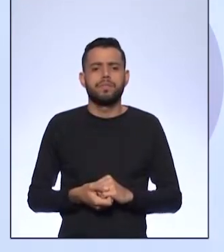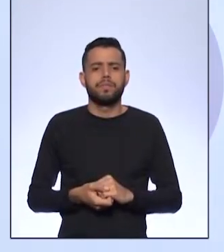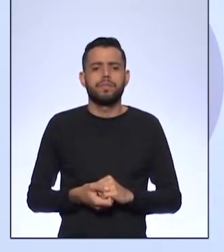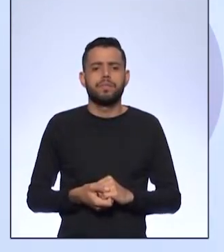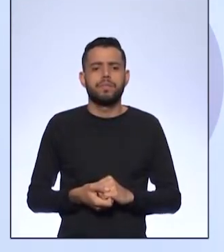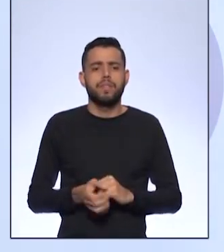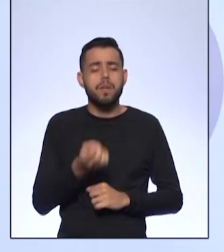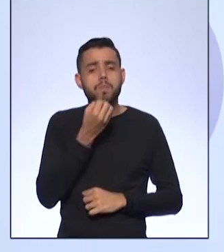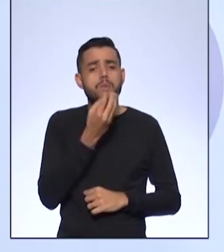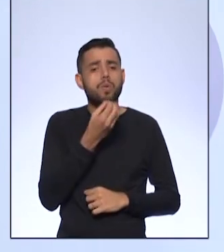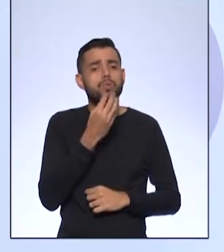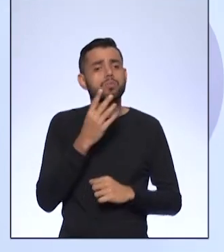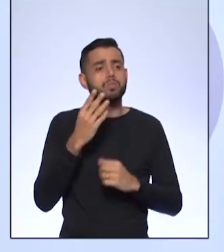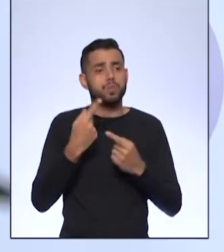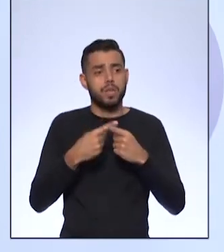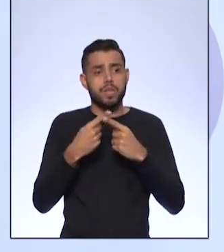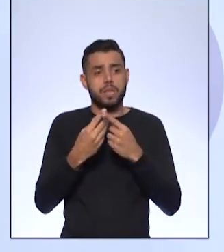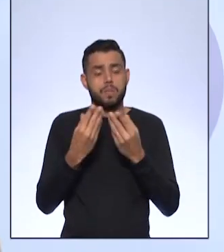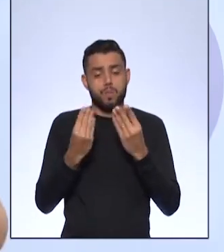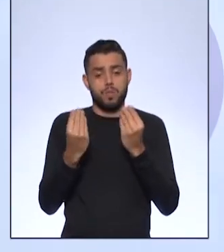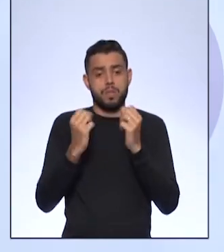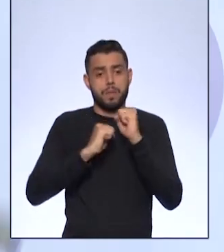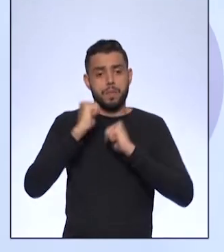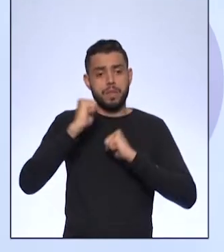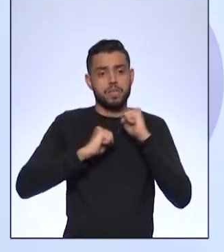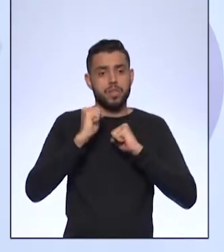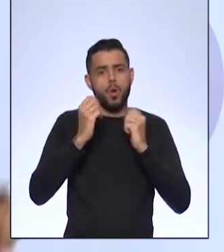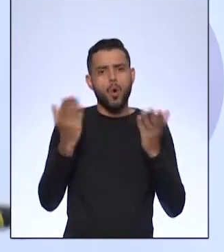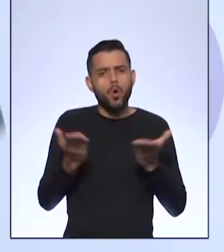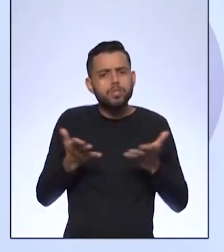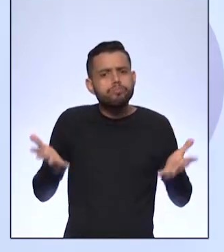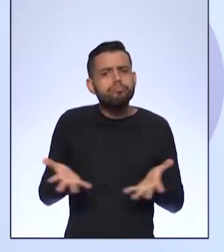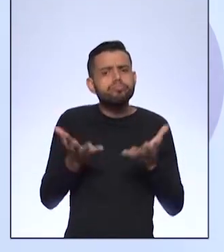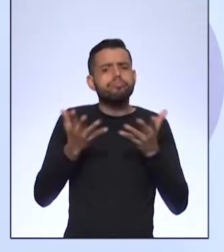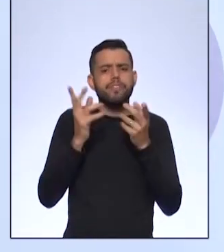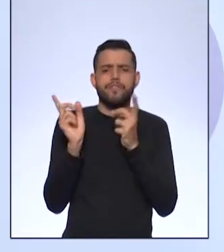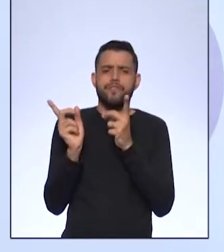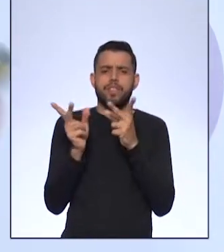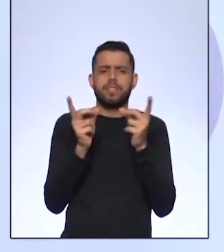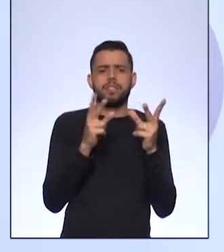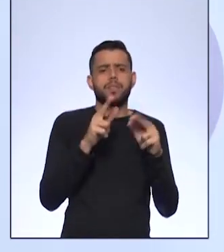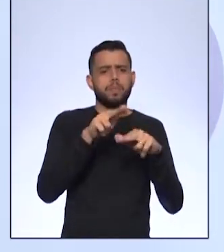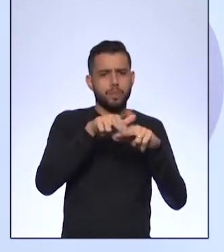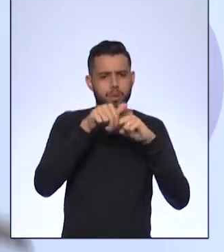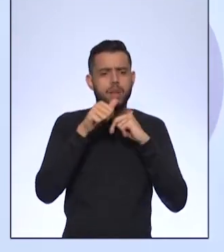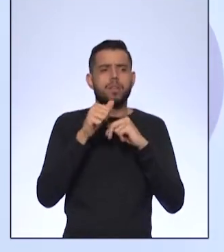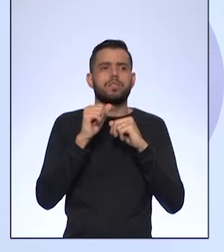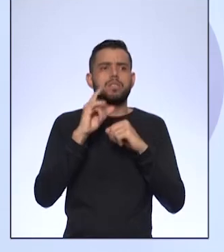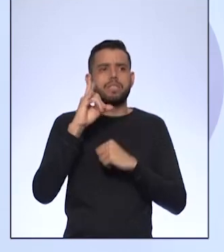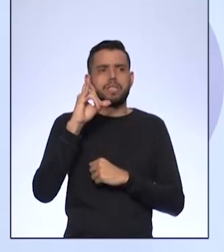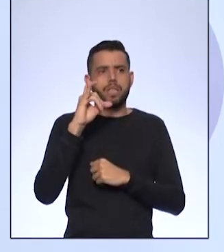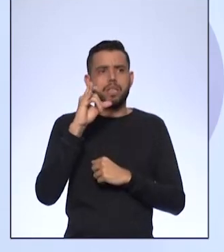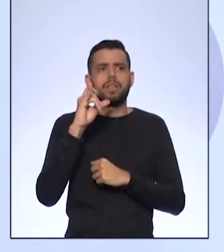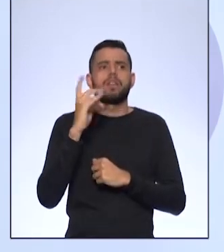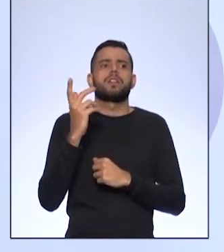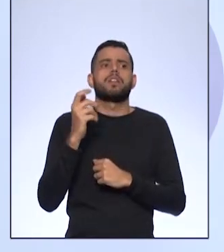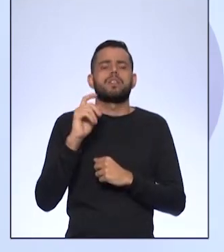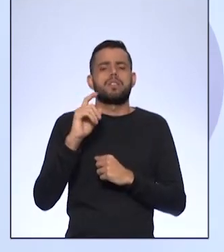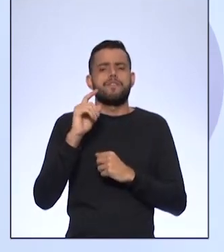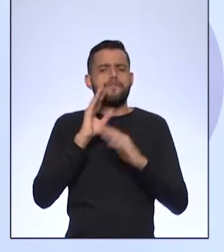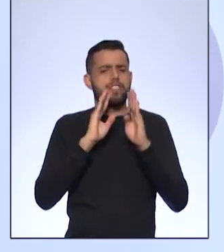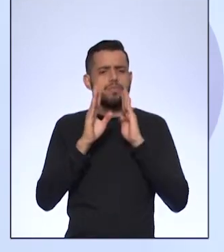ótimas ferramentas. Tem muitas empresas que hoje se impulsionam, vendem por e-commerce pelo Instagram e pelo